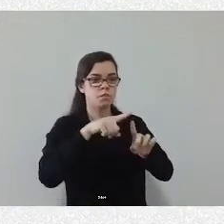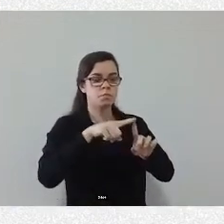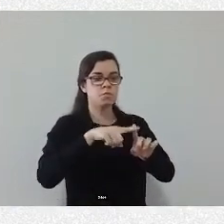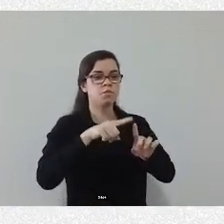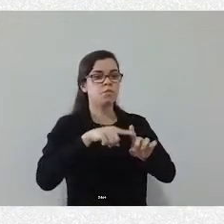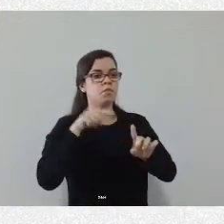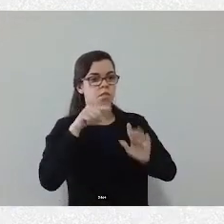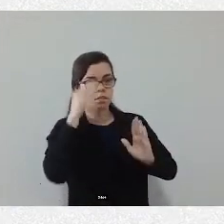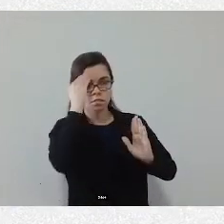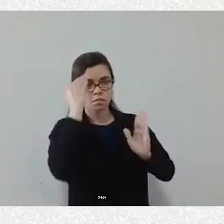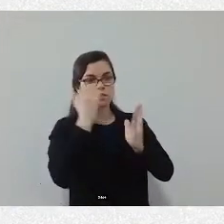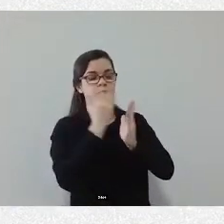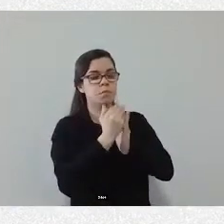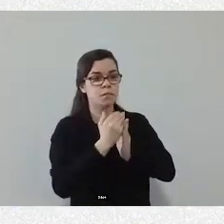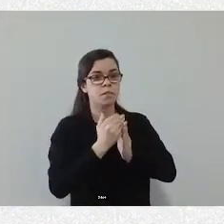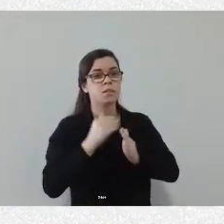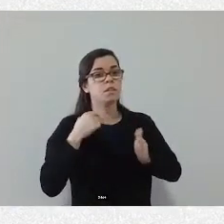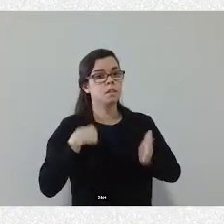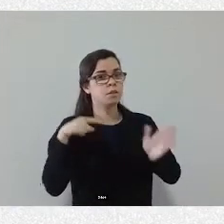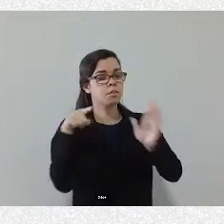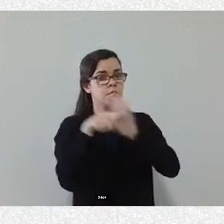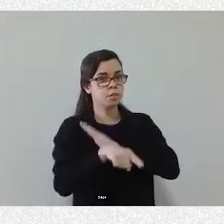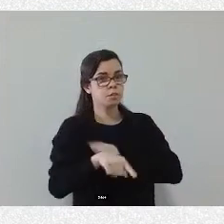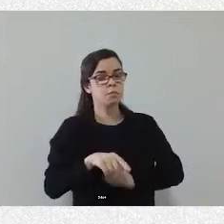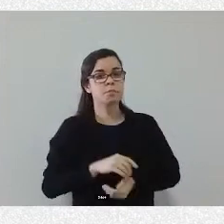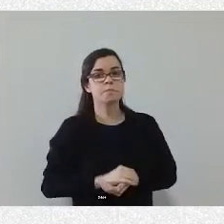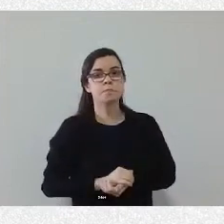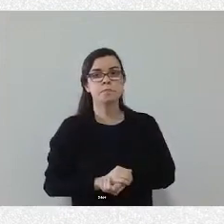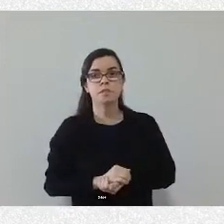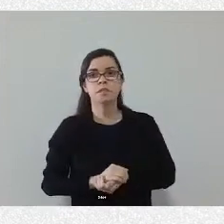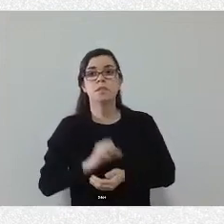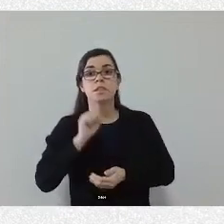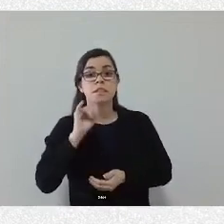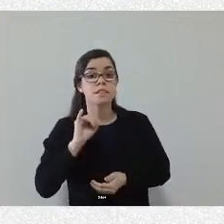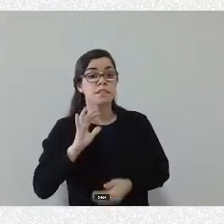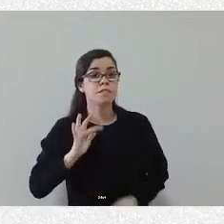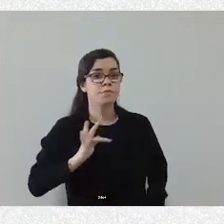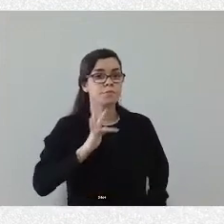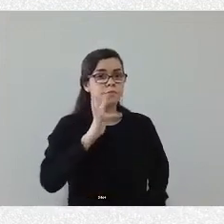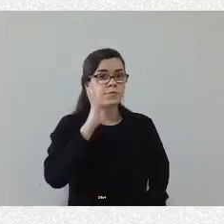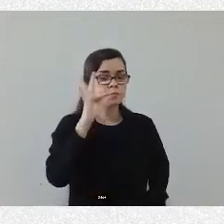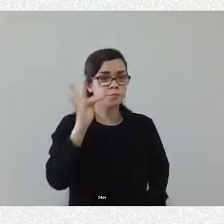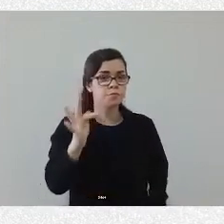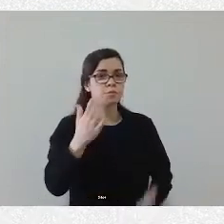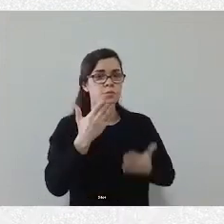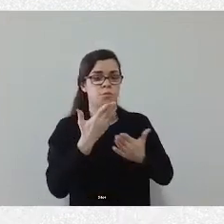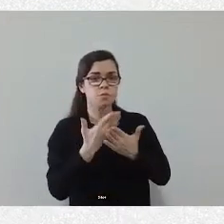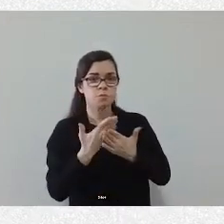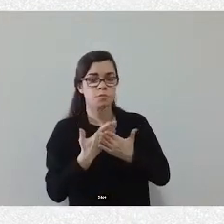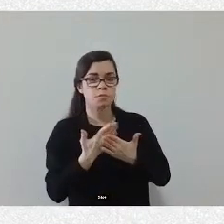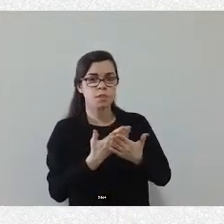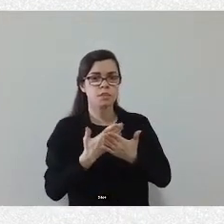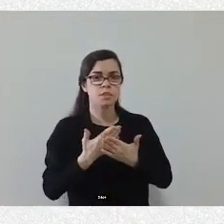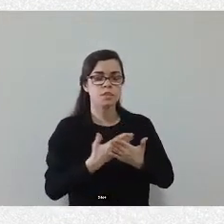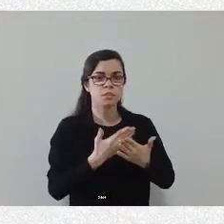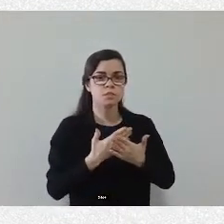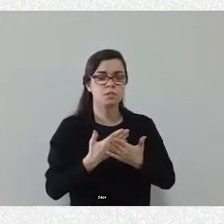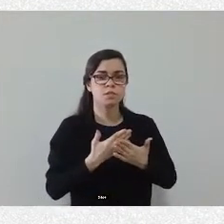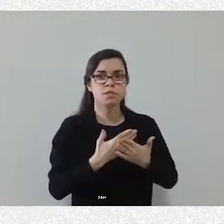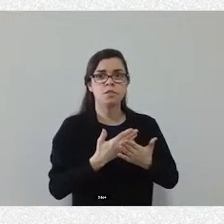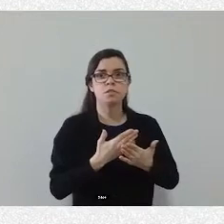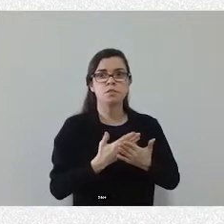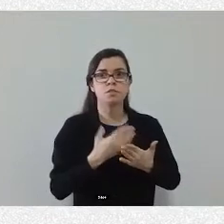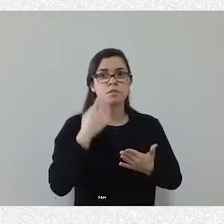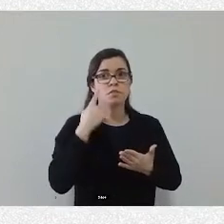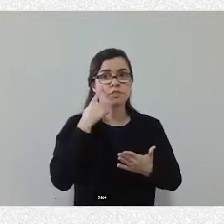minha pergunta é, se o estudo em algum momento vai considerar o protocolo, uma vez que o desfecho